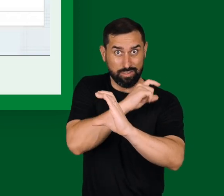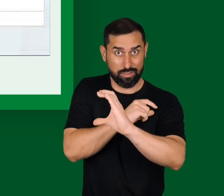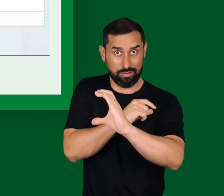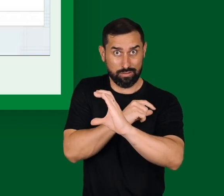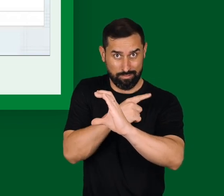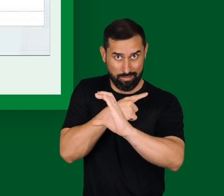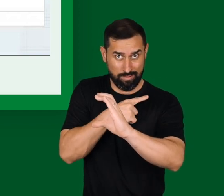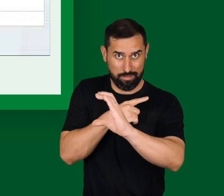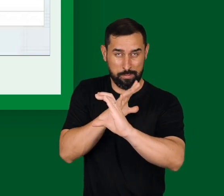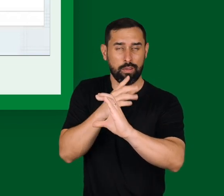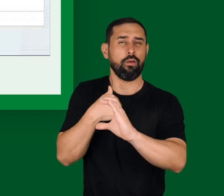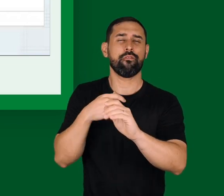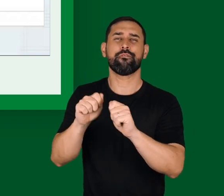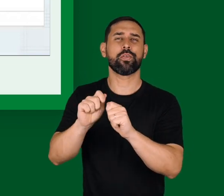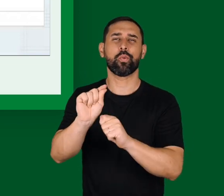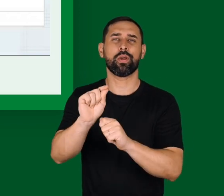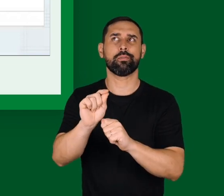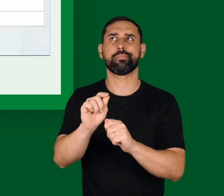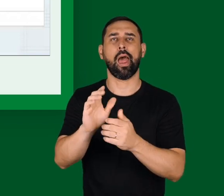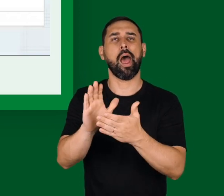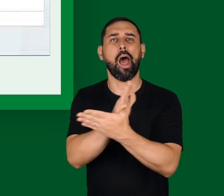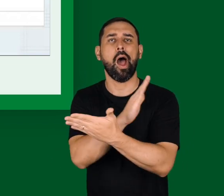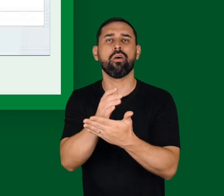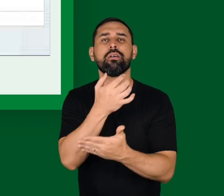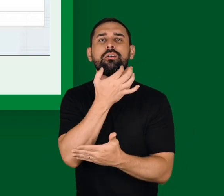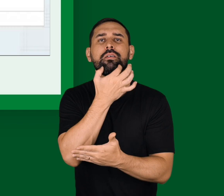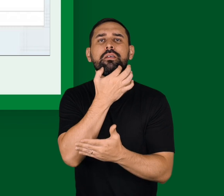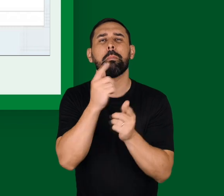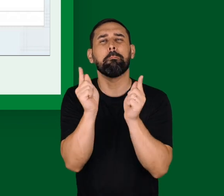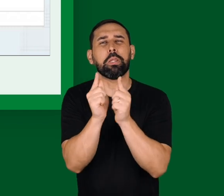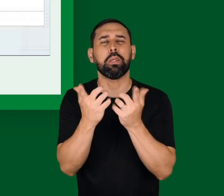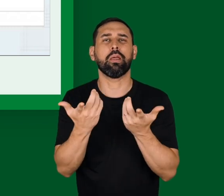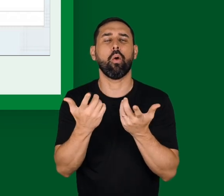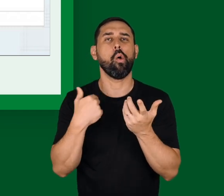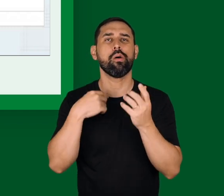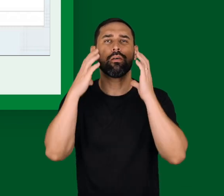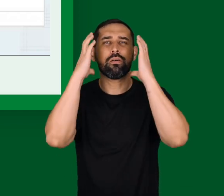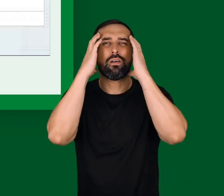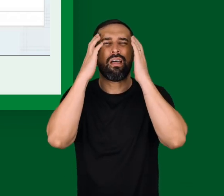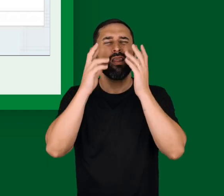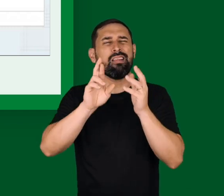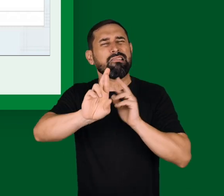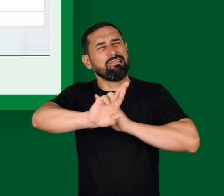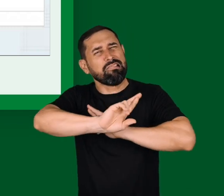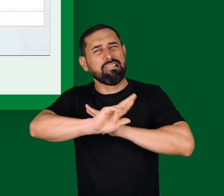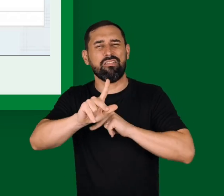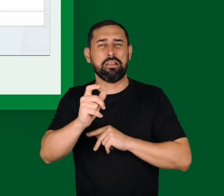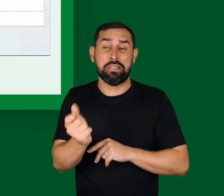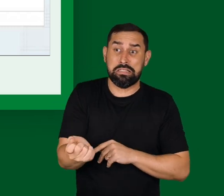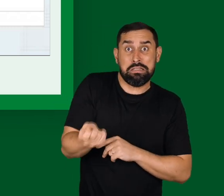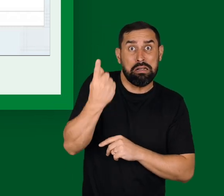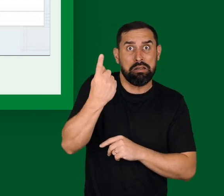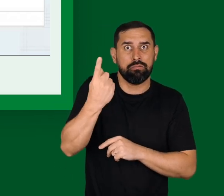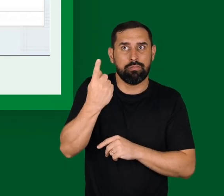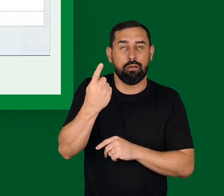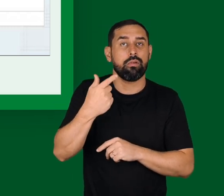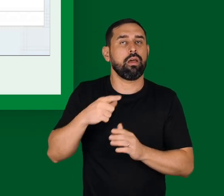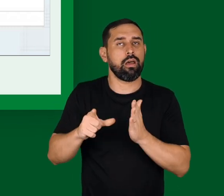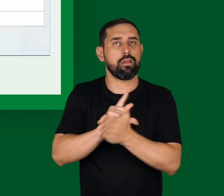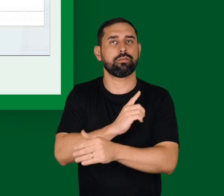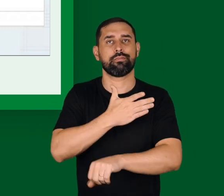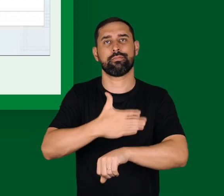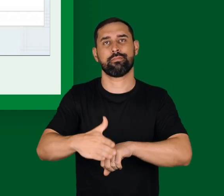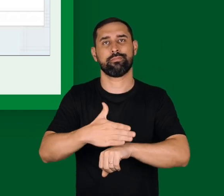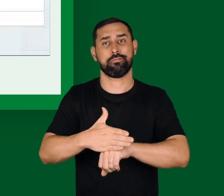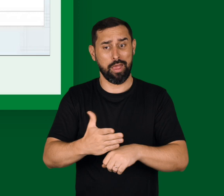uma intubação onde a gente tem um queixo pequeno, uma criança portadora de malformação, né? Então a gente tem que estar preparado, por